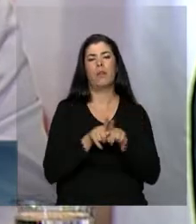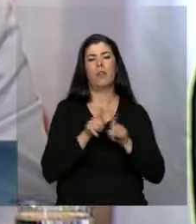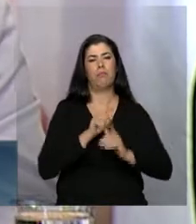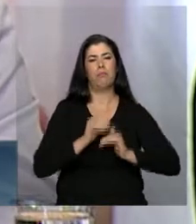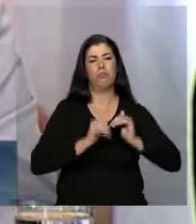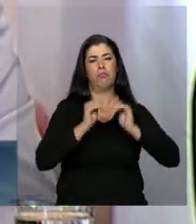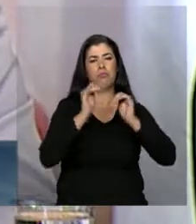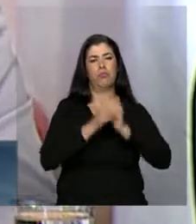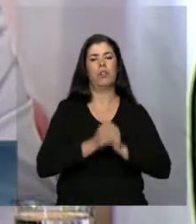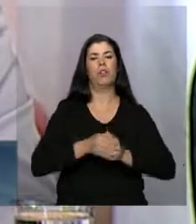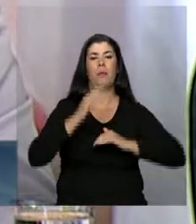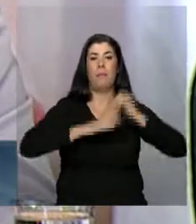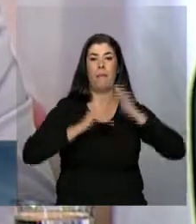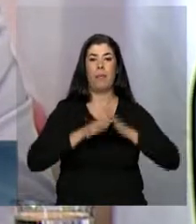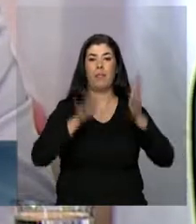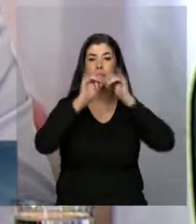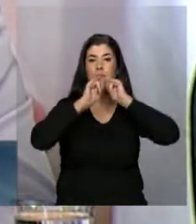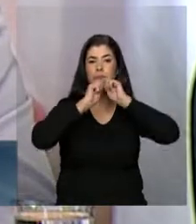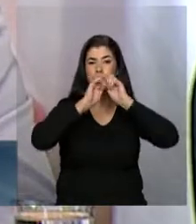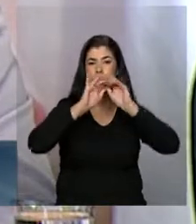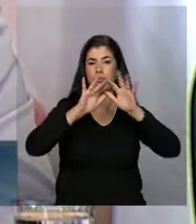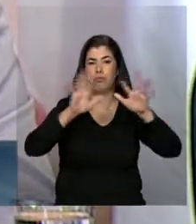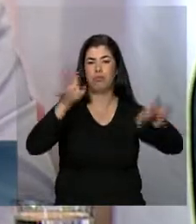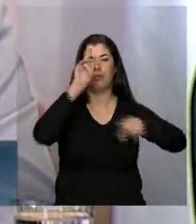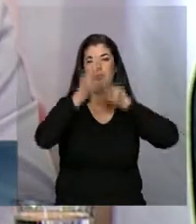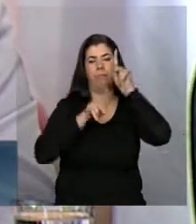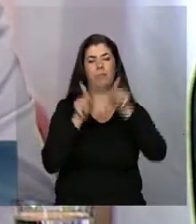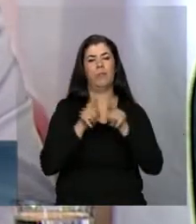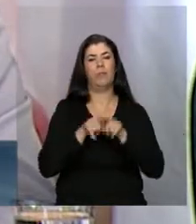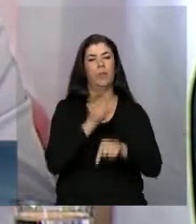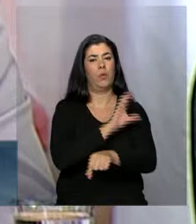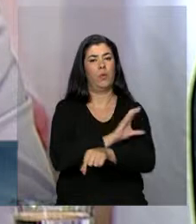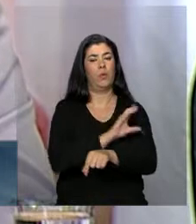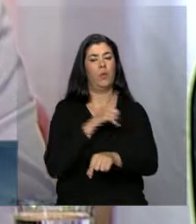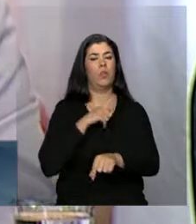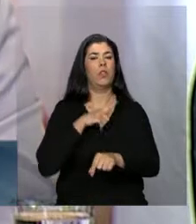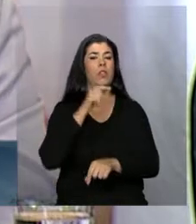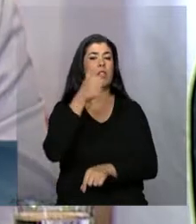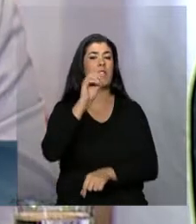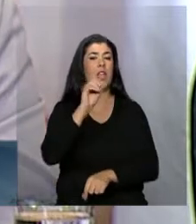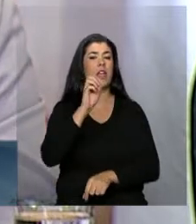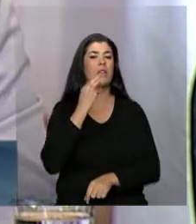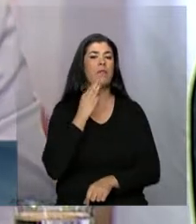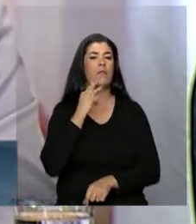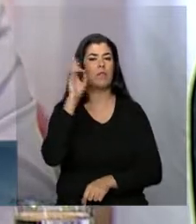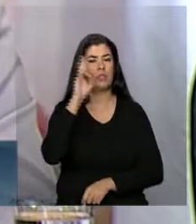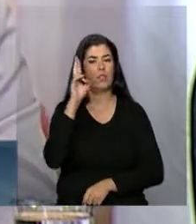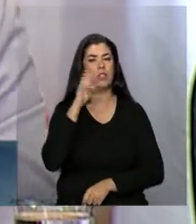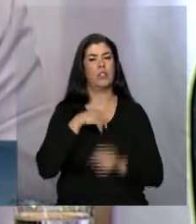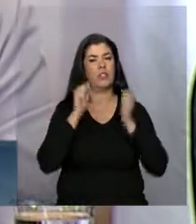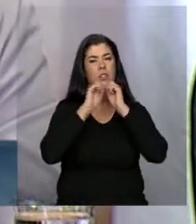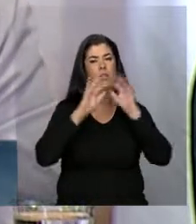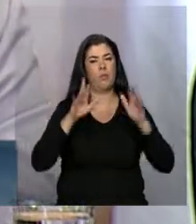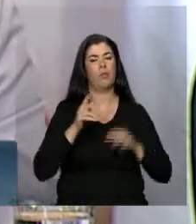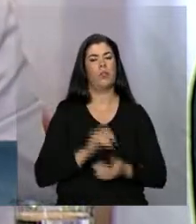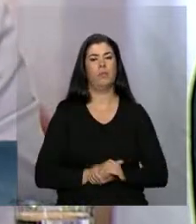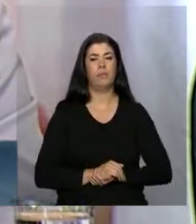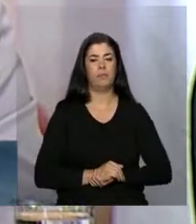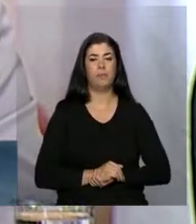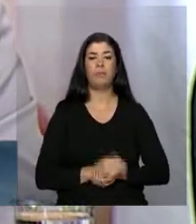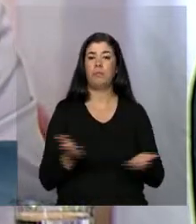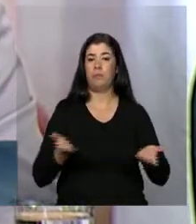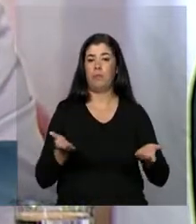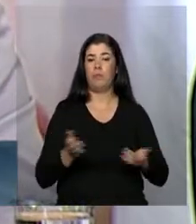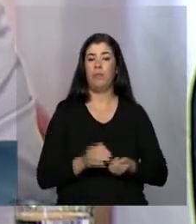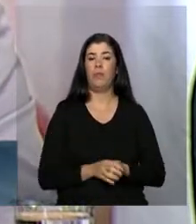criar mecanismos de levar a informação para a população ao nosso custo de 10 milhões de reais essa campanha de vacinação. Agora